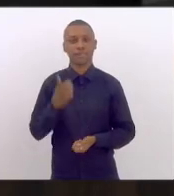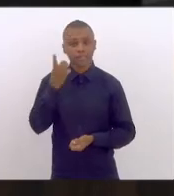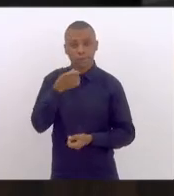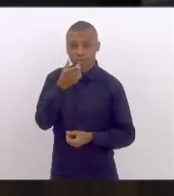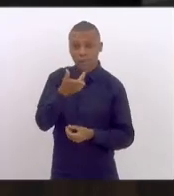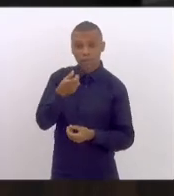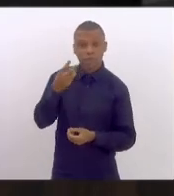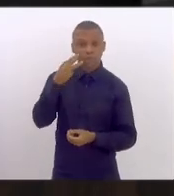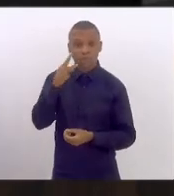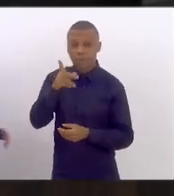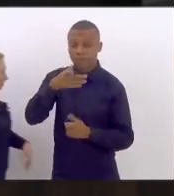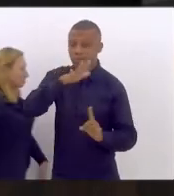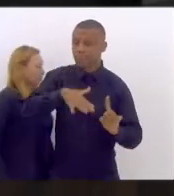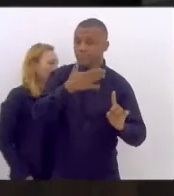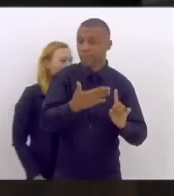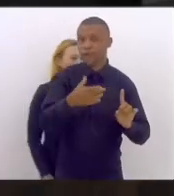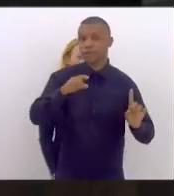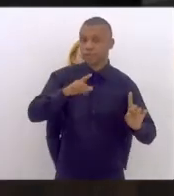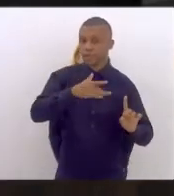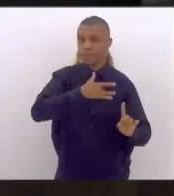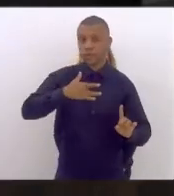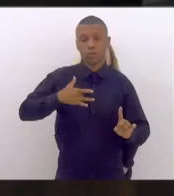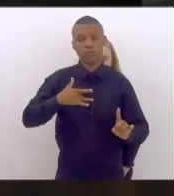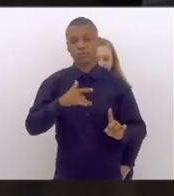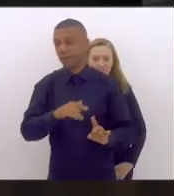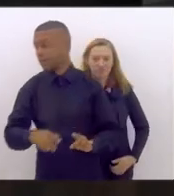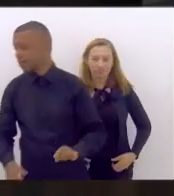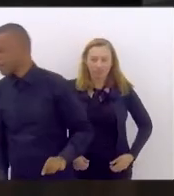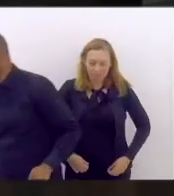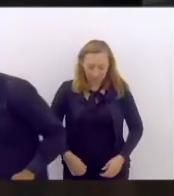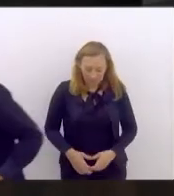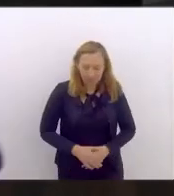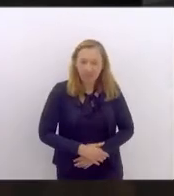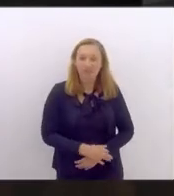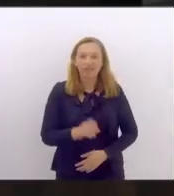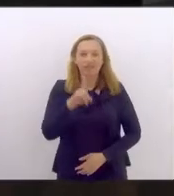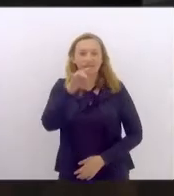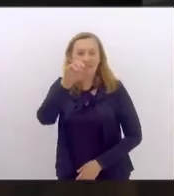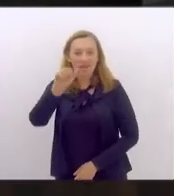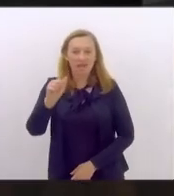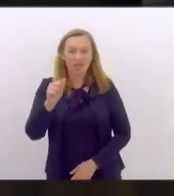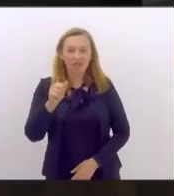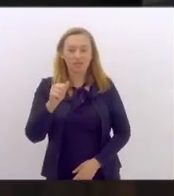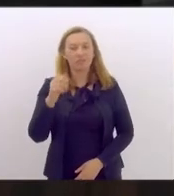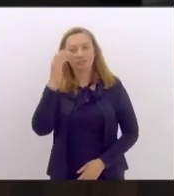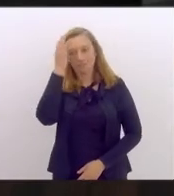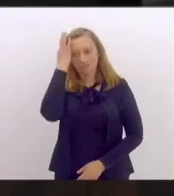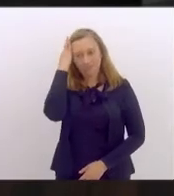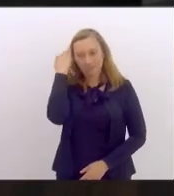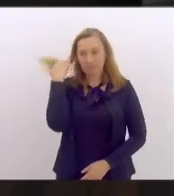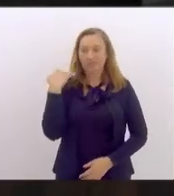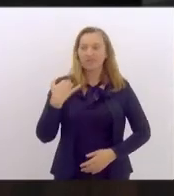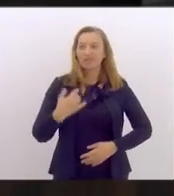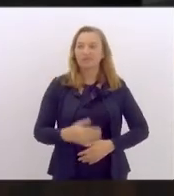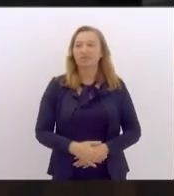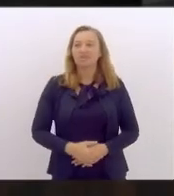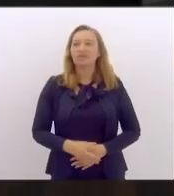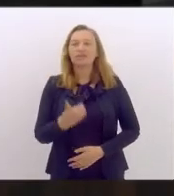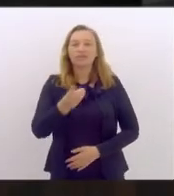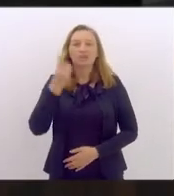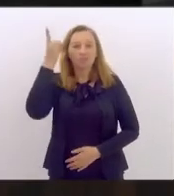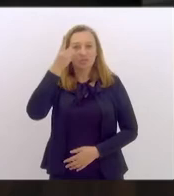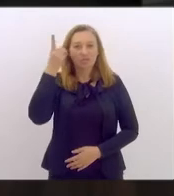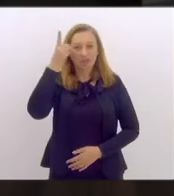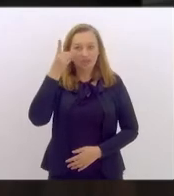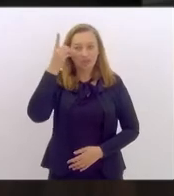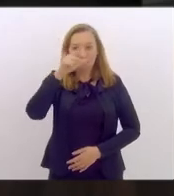concede o prêmio Ana Neri da saúde a senhora Maria Célia Vasconcellos Vasconcelos Deputado Luiz Paulo